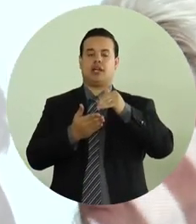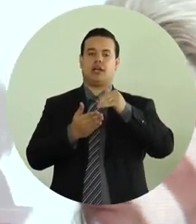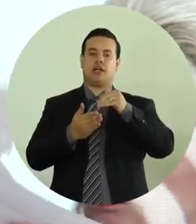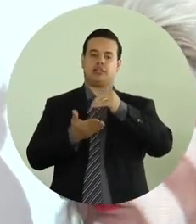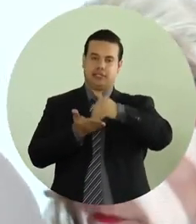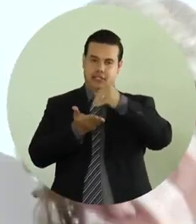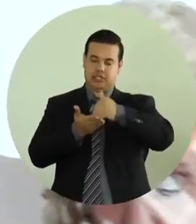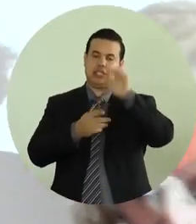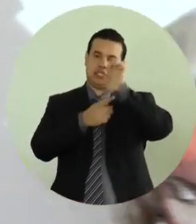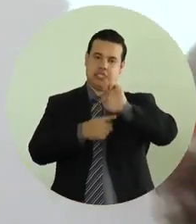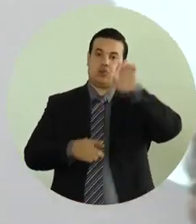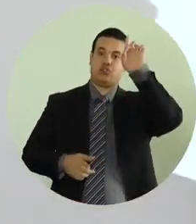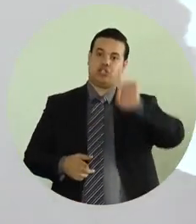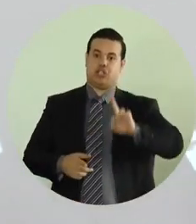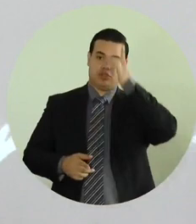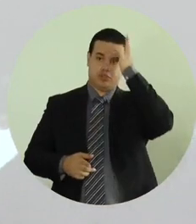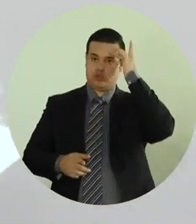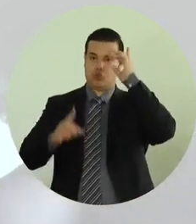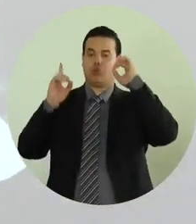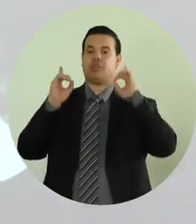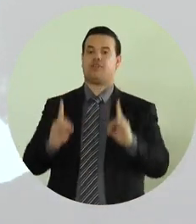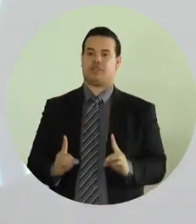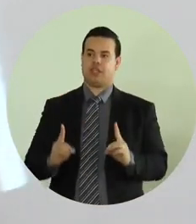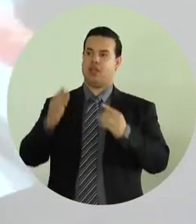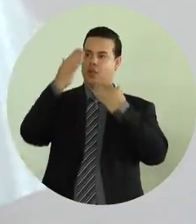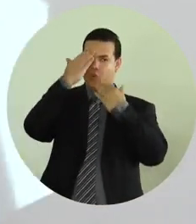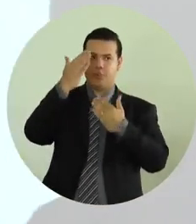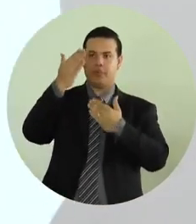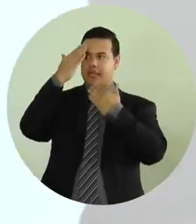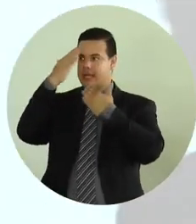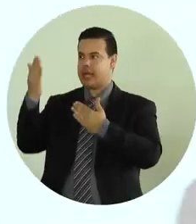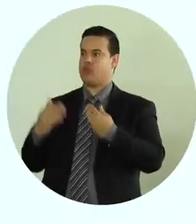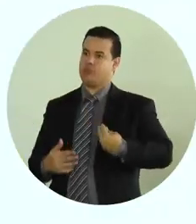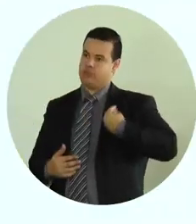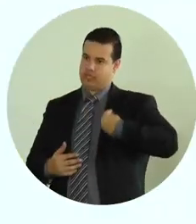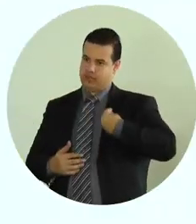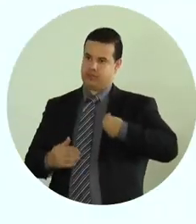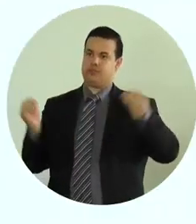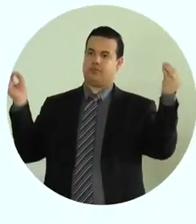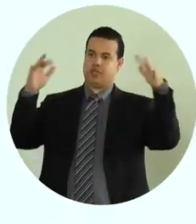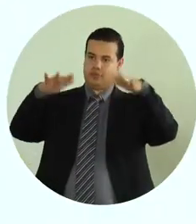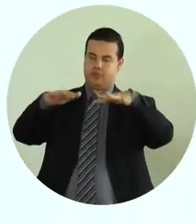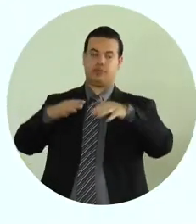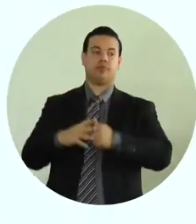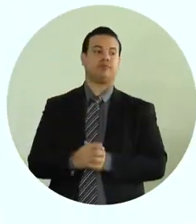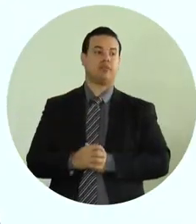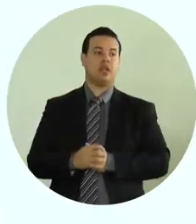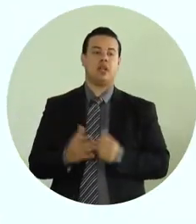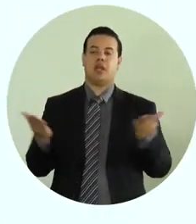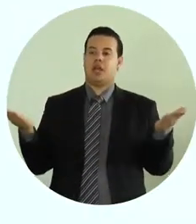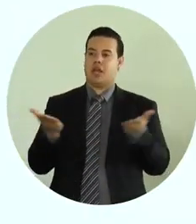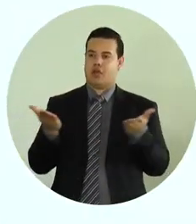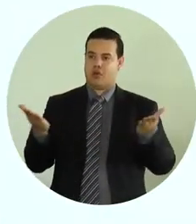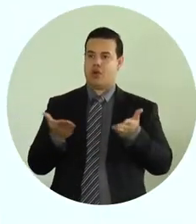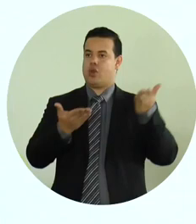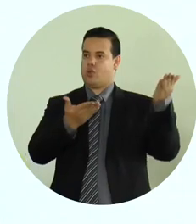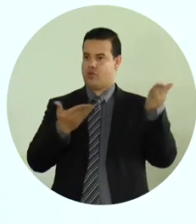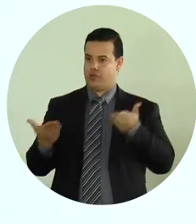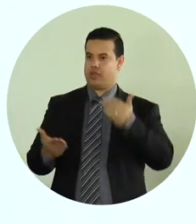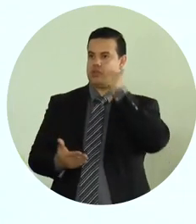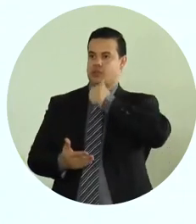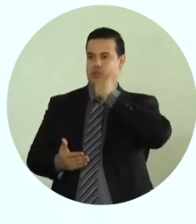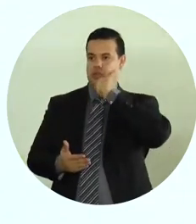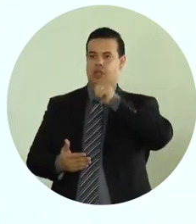Pessoa com Deficiência. Muito obrigado pela presença. E agora convidamos a senhora